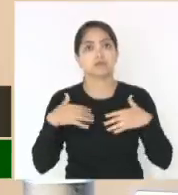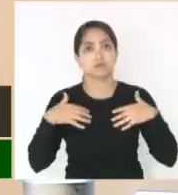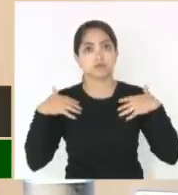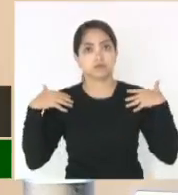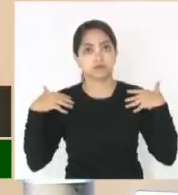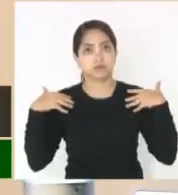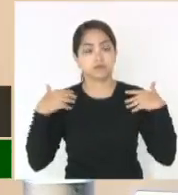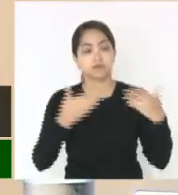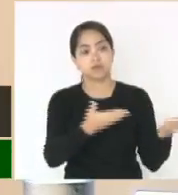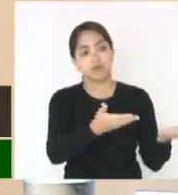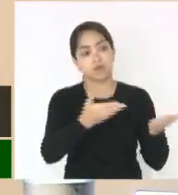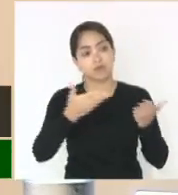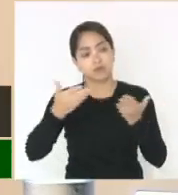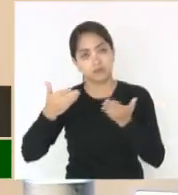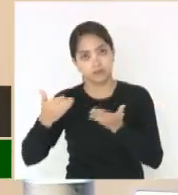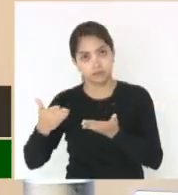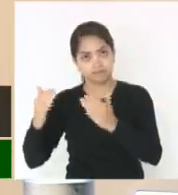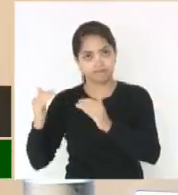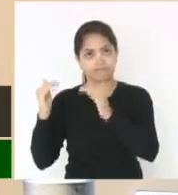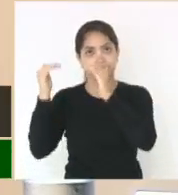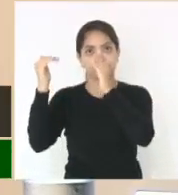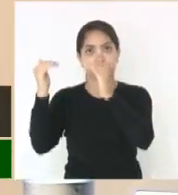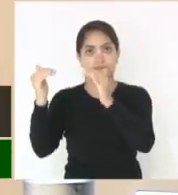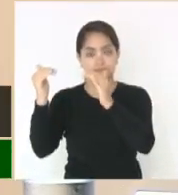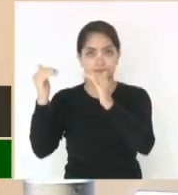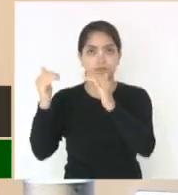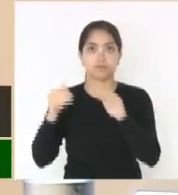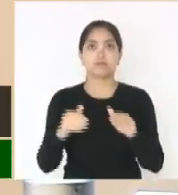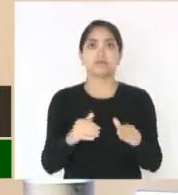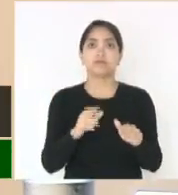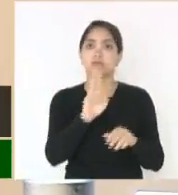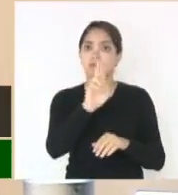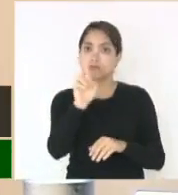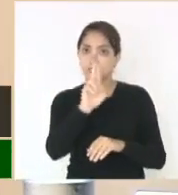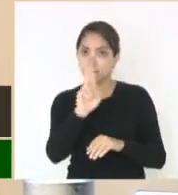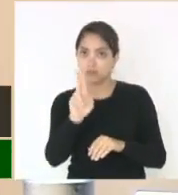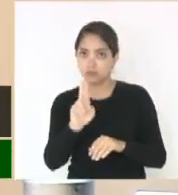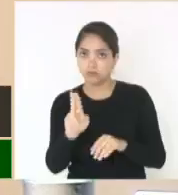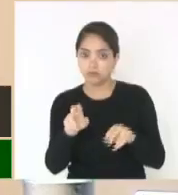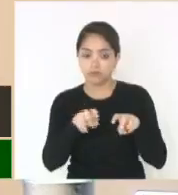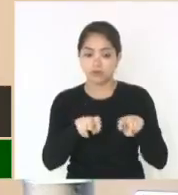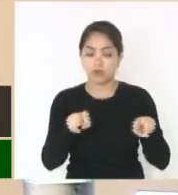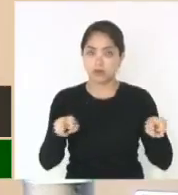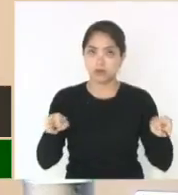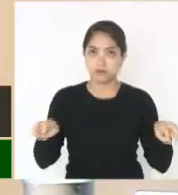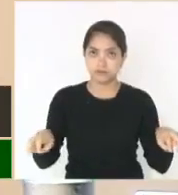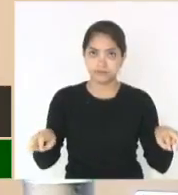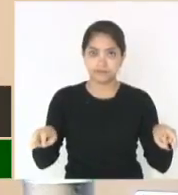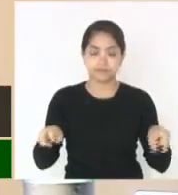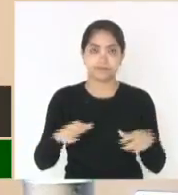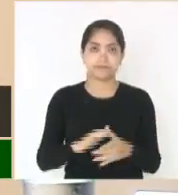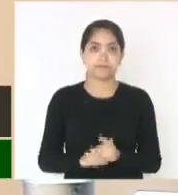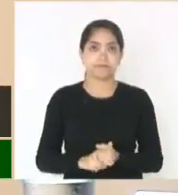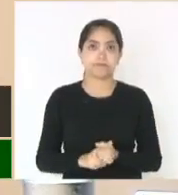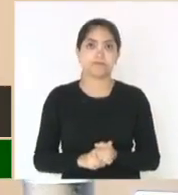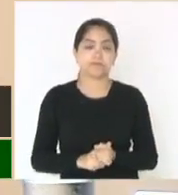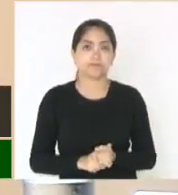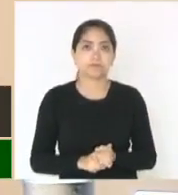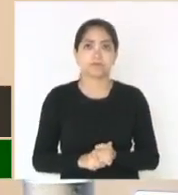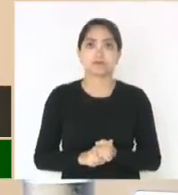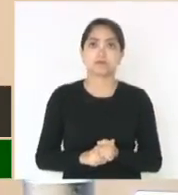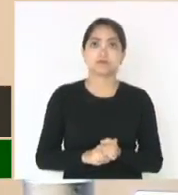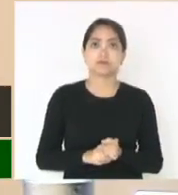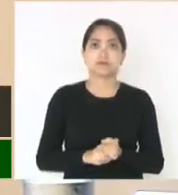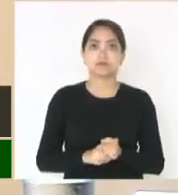presidente convidou as seguintes autoridades que foram nominadas para tomarem assento à mesa.